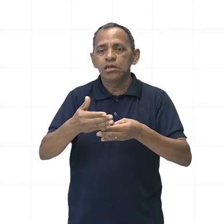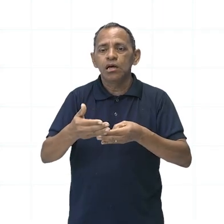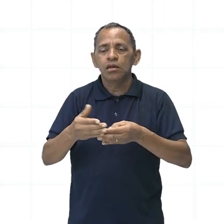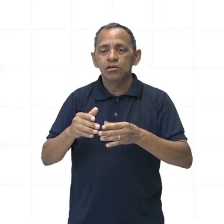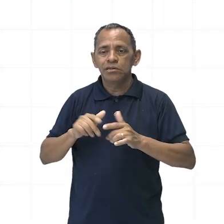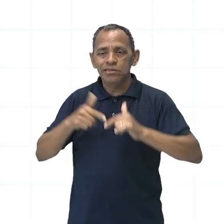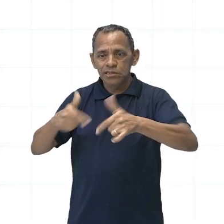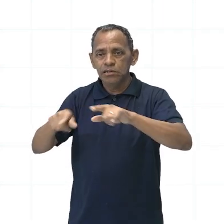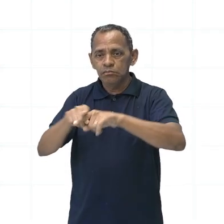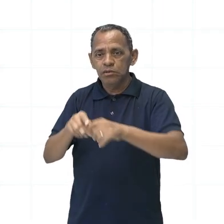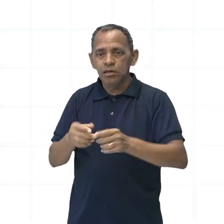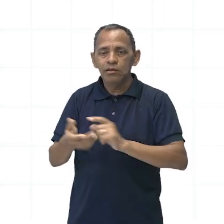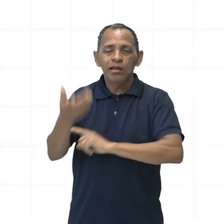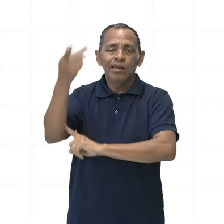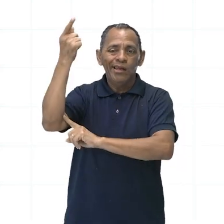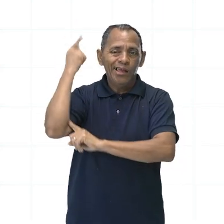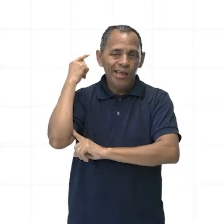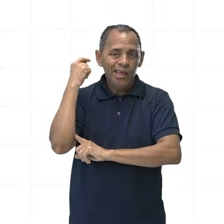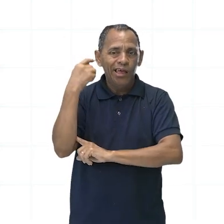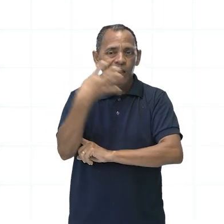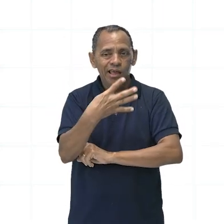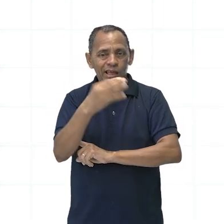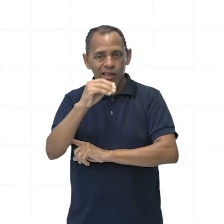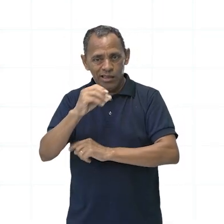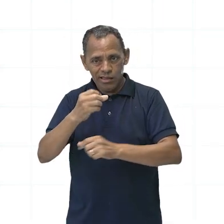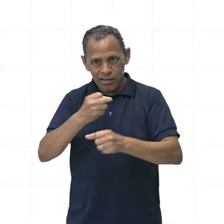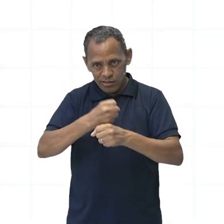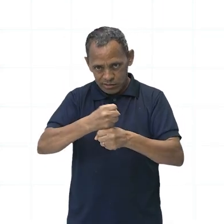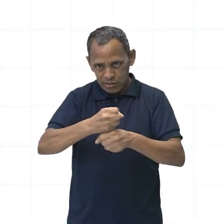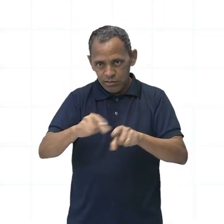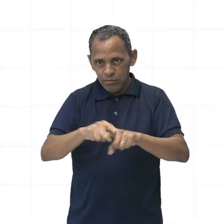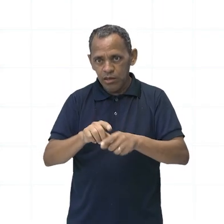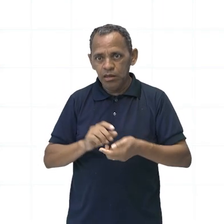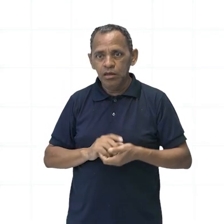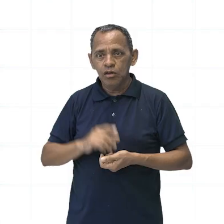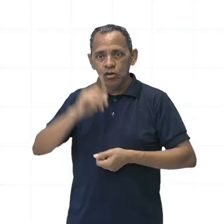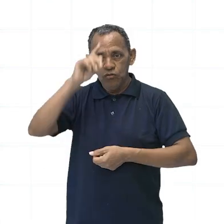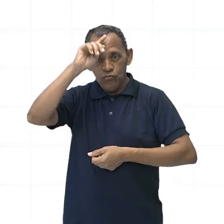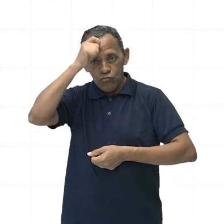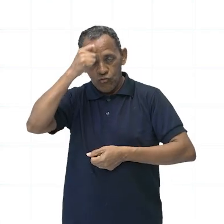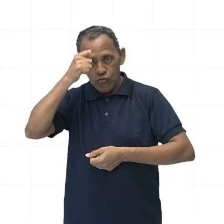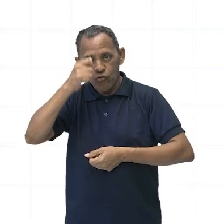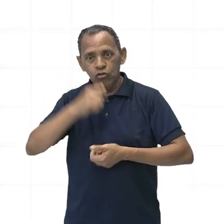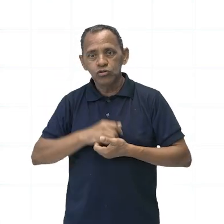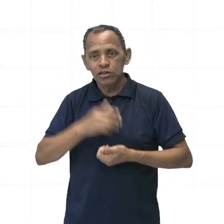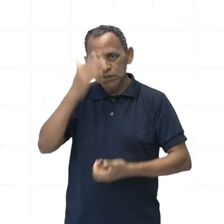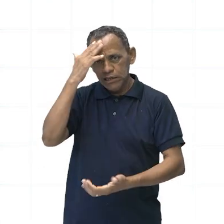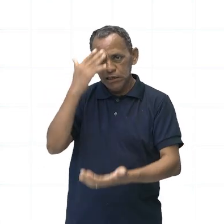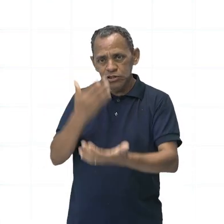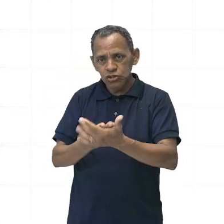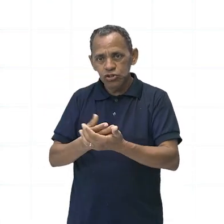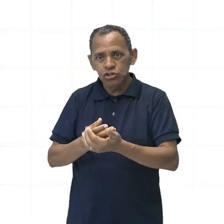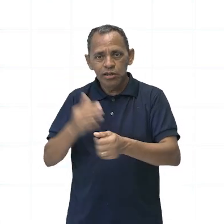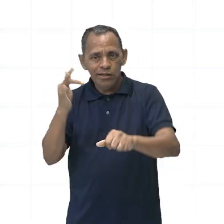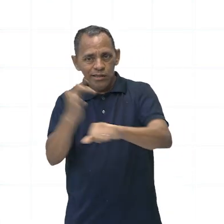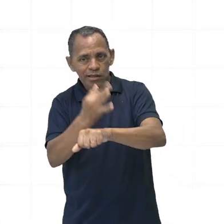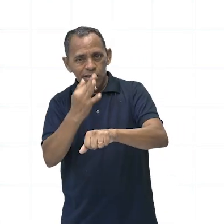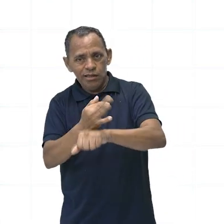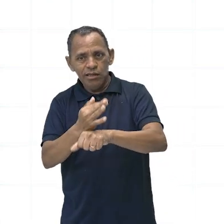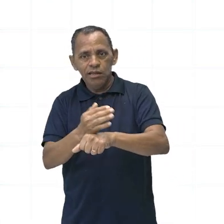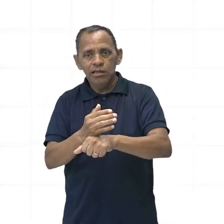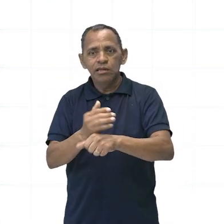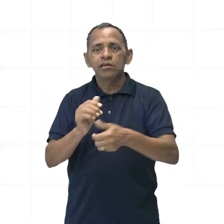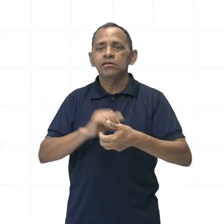há mais de 40 anos são fortes exemplos do que ele considera como a resistência do